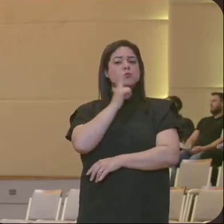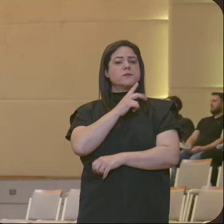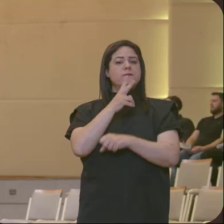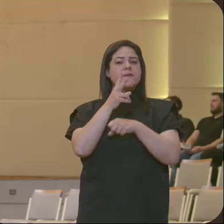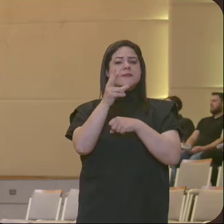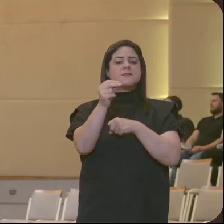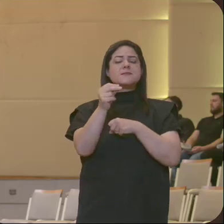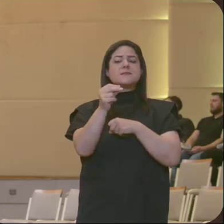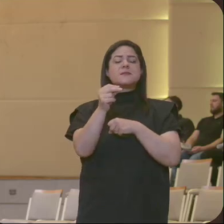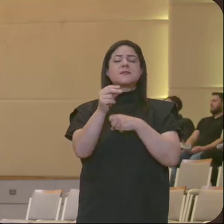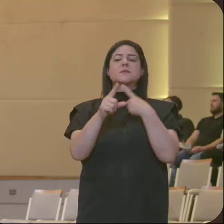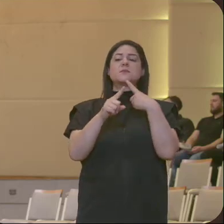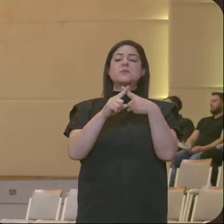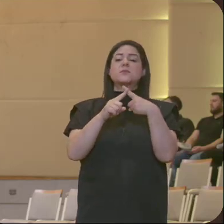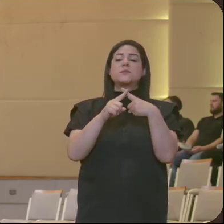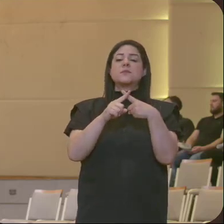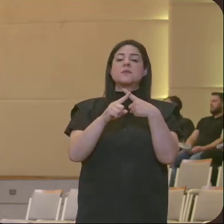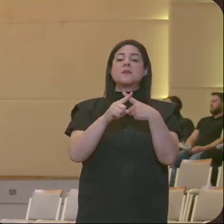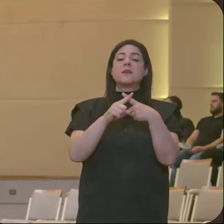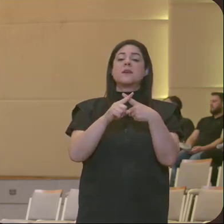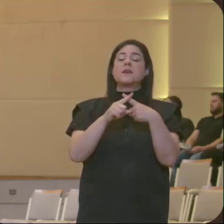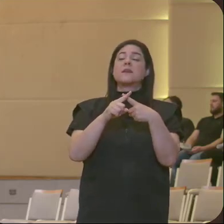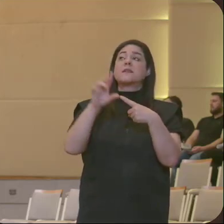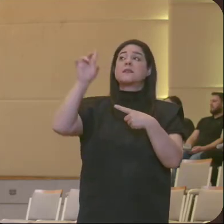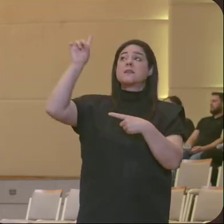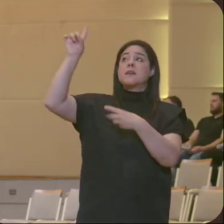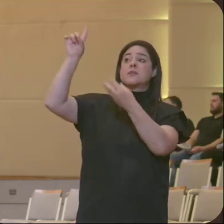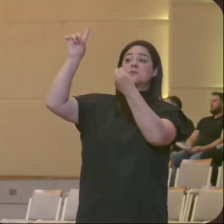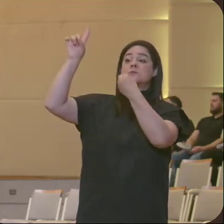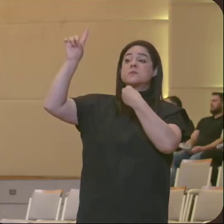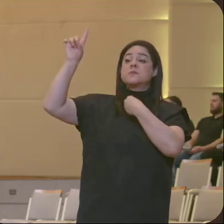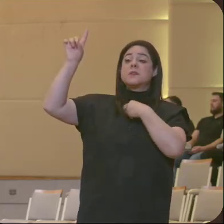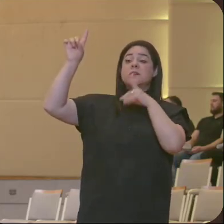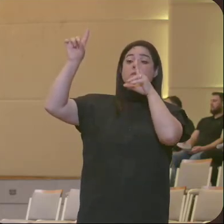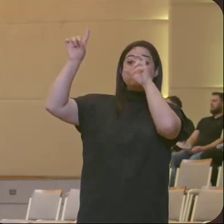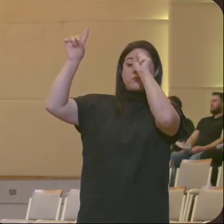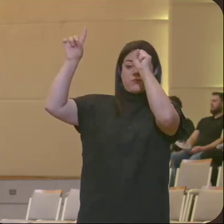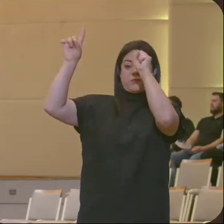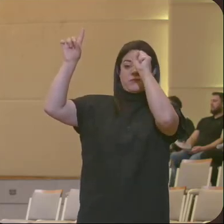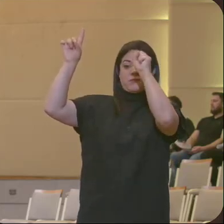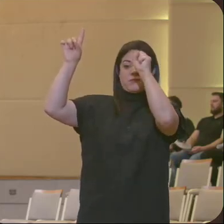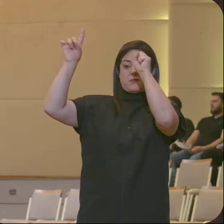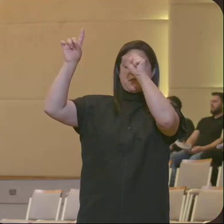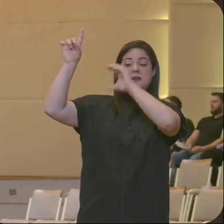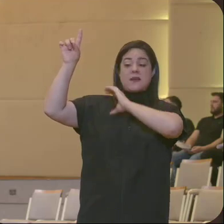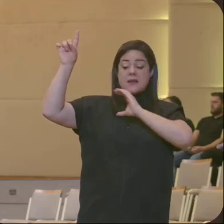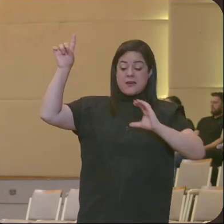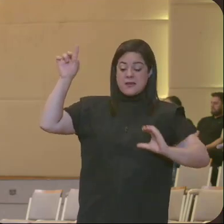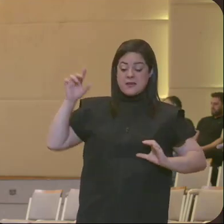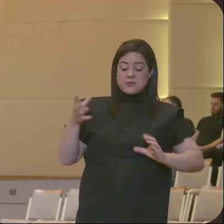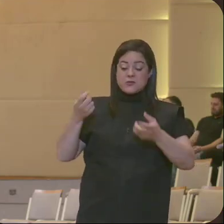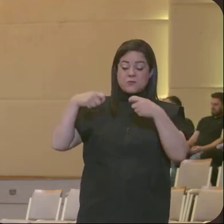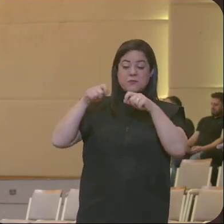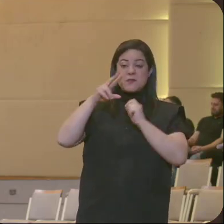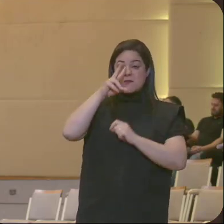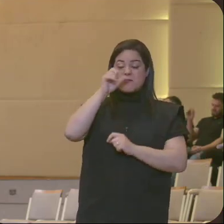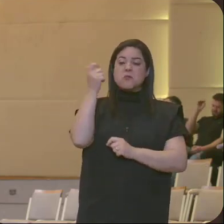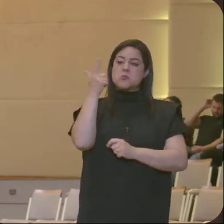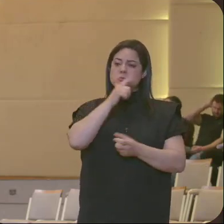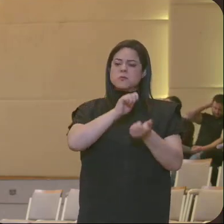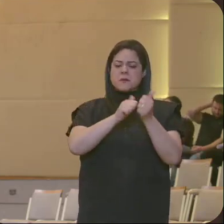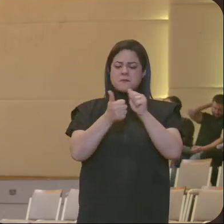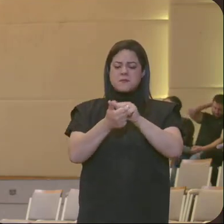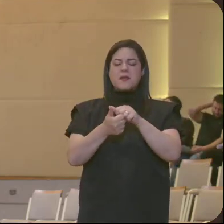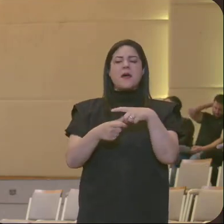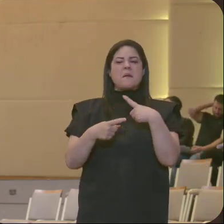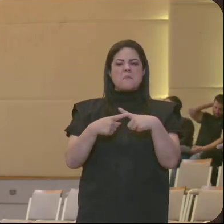vencer tudo isso por causa da força que Cristo me dá. Eu consigo me adaptar, mas por quê?